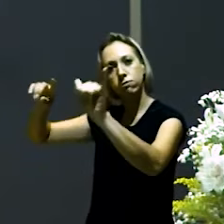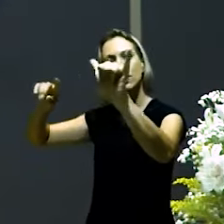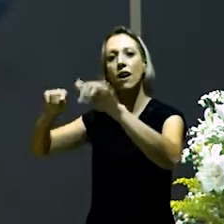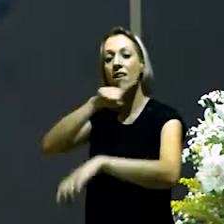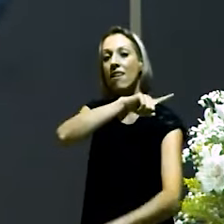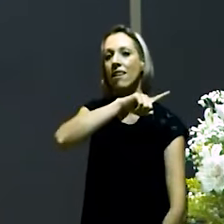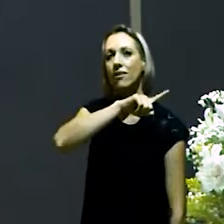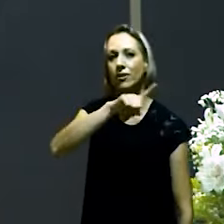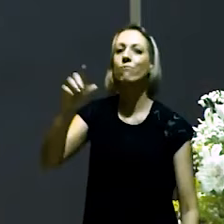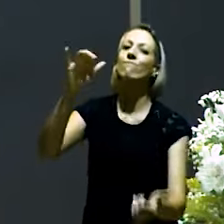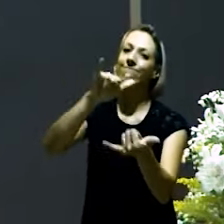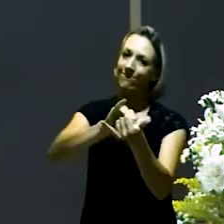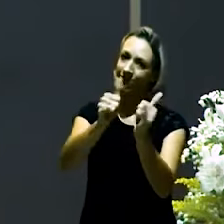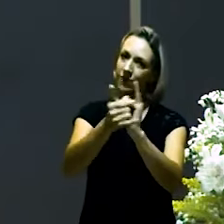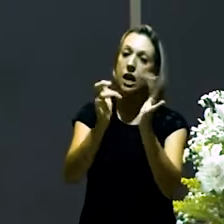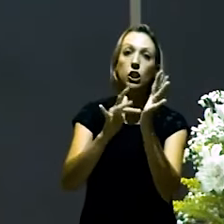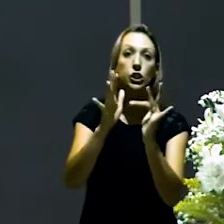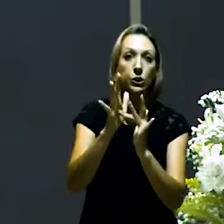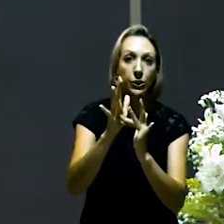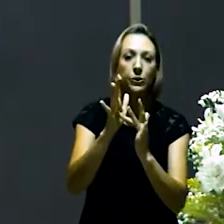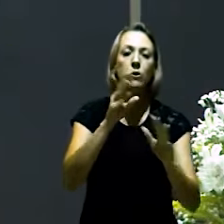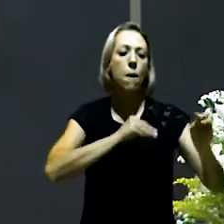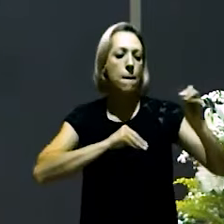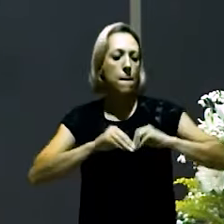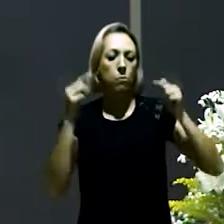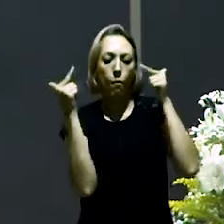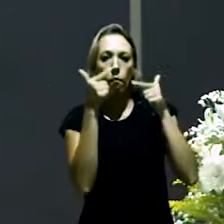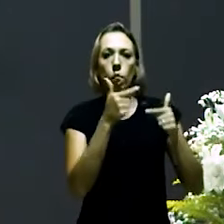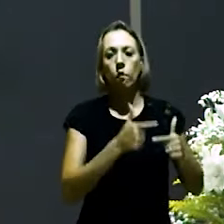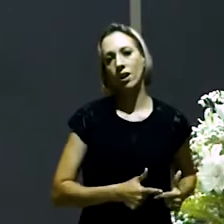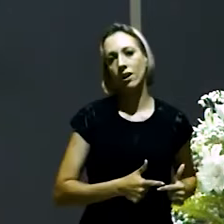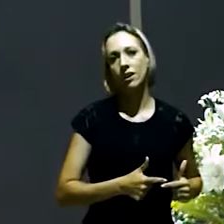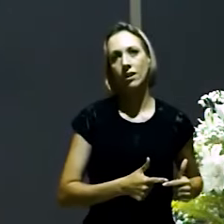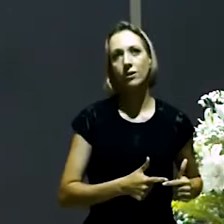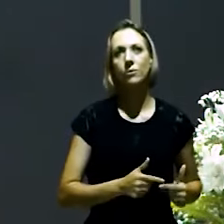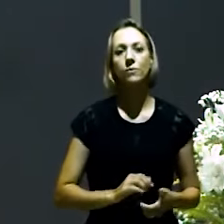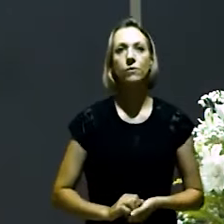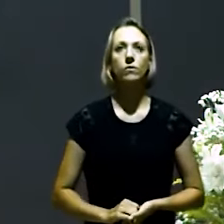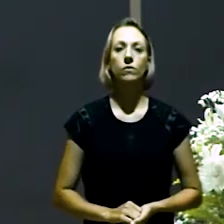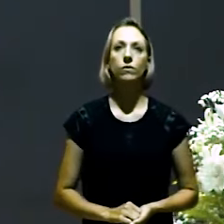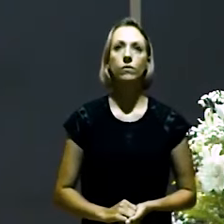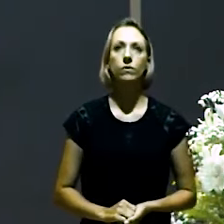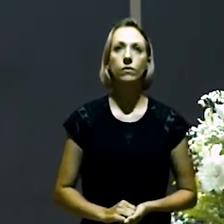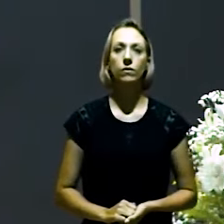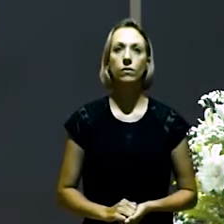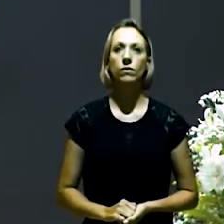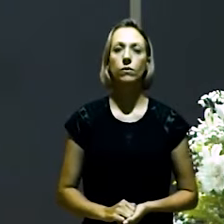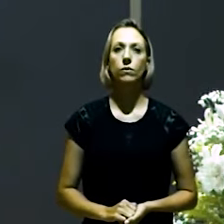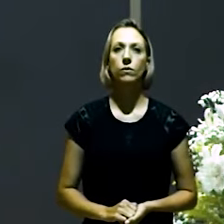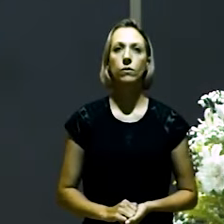E sabe como ele fez isso? Paulo nos dá duas imagens para nós observarmos no texto. A primeira imagem,